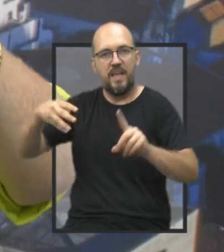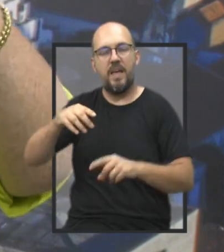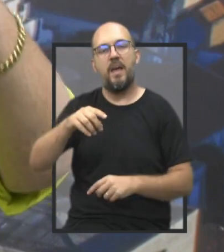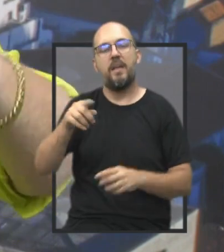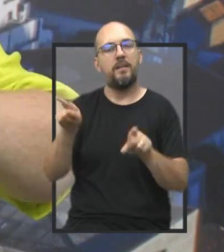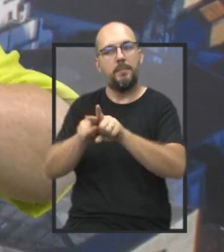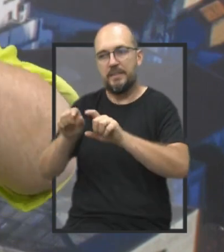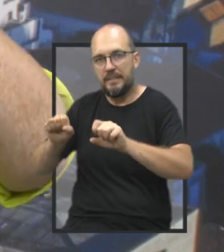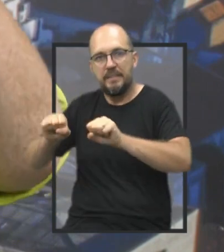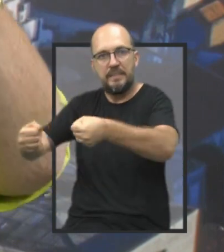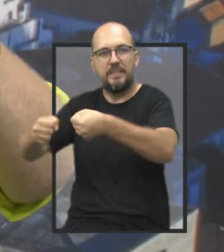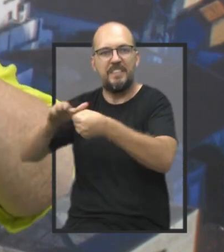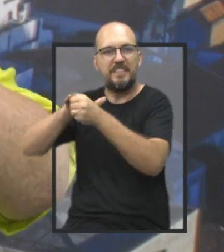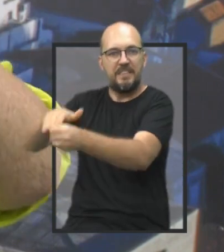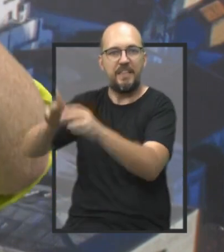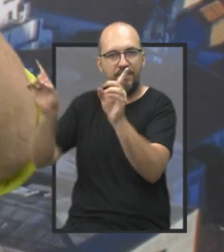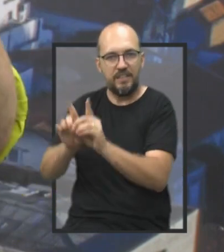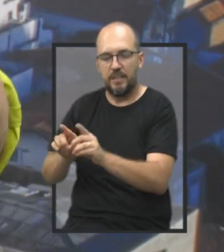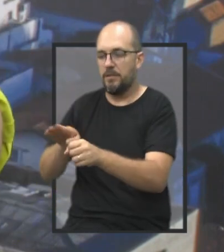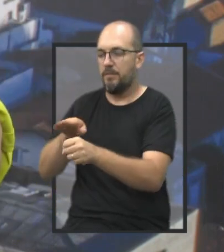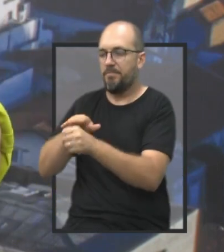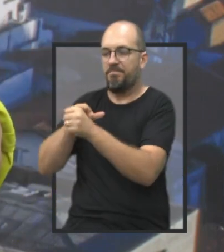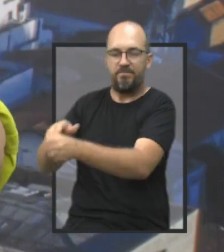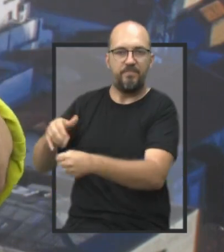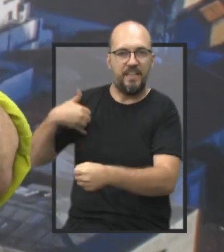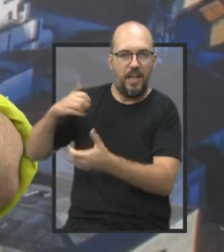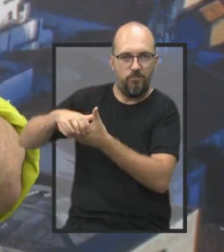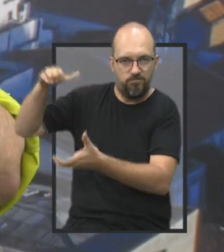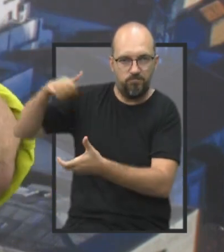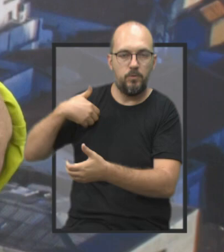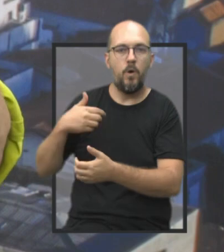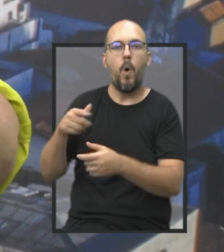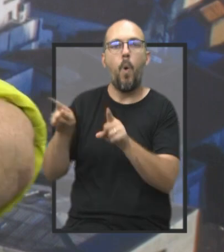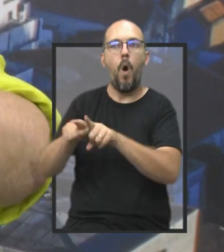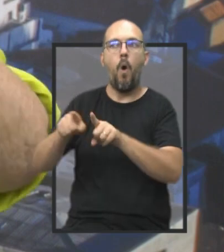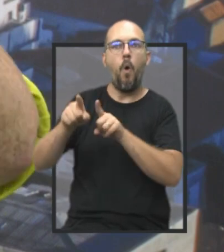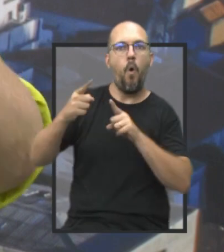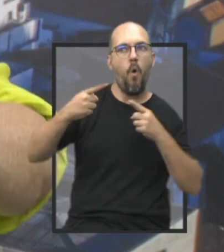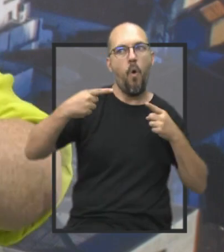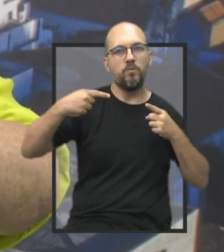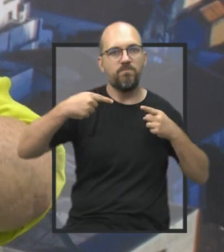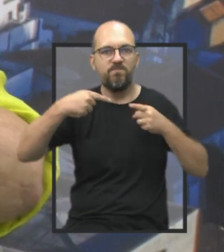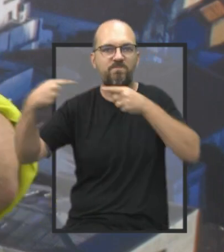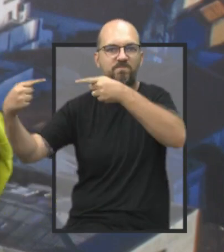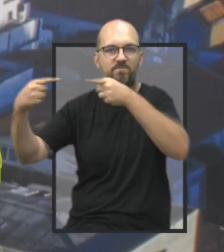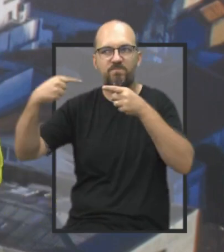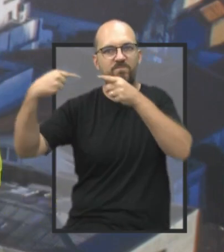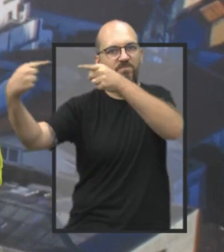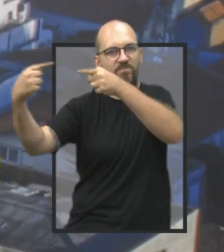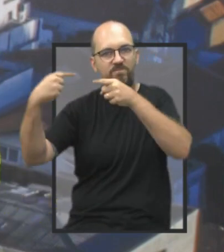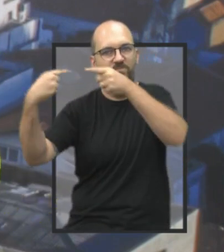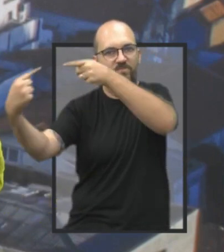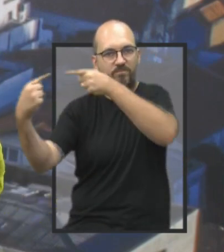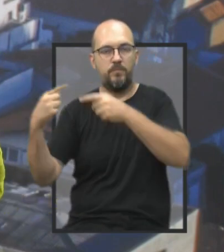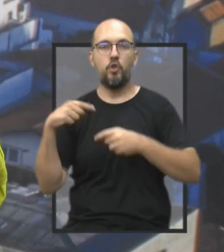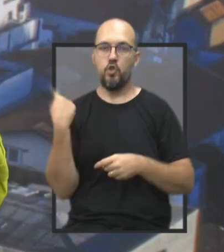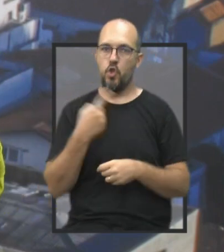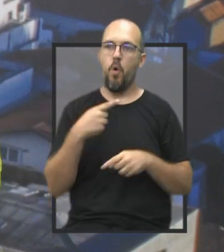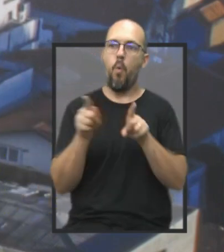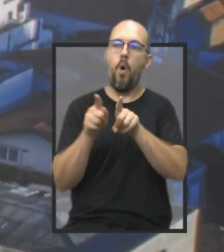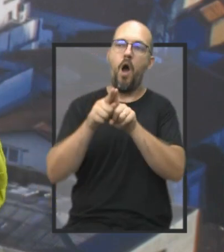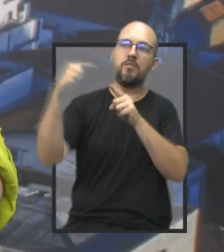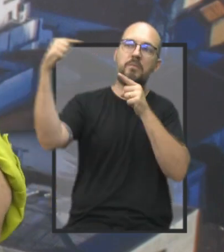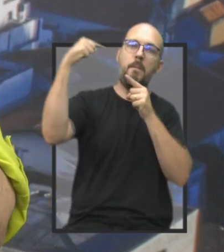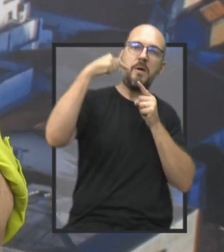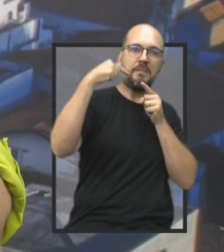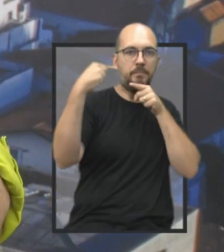defendendo o capacitismo, o etarismo, indo contra, melhor dizendo, né, o capacitismo, o etarismo. Nós estamos defendendo